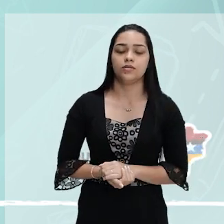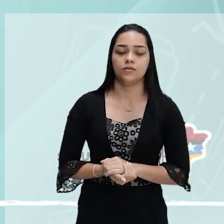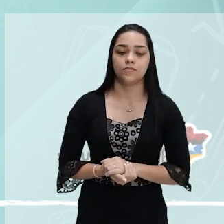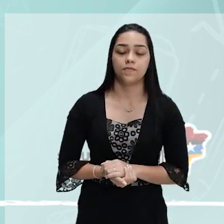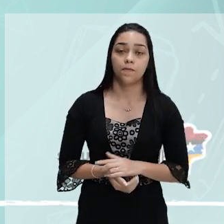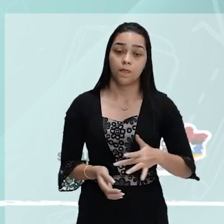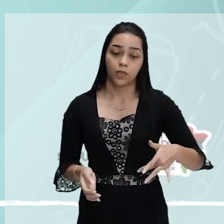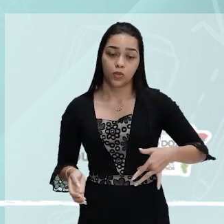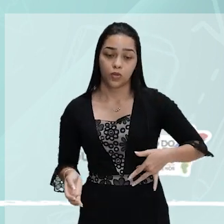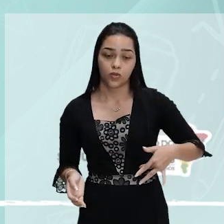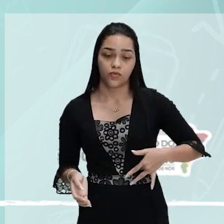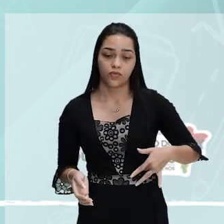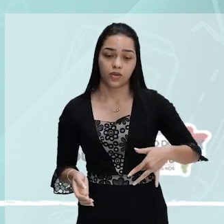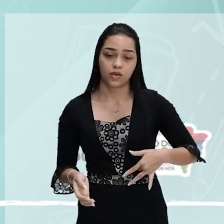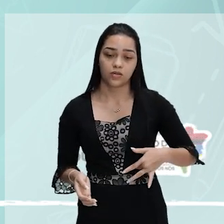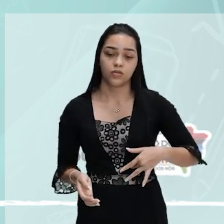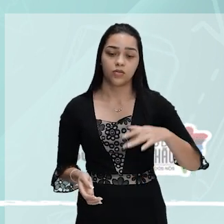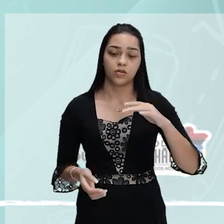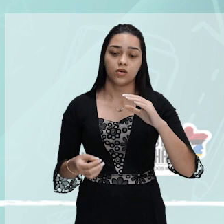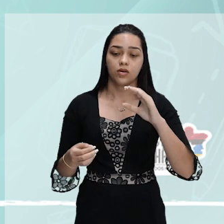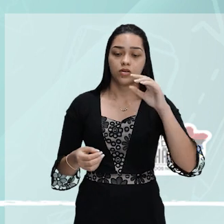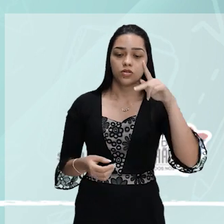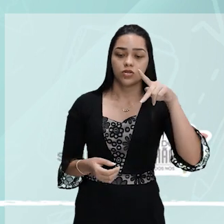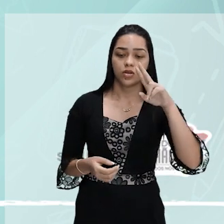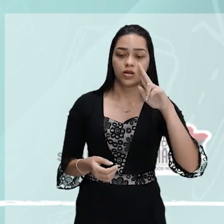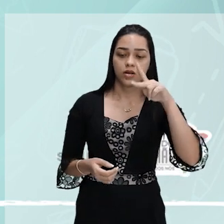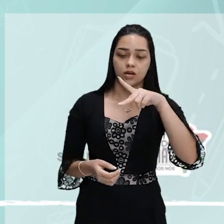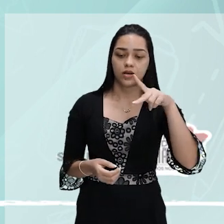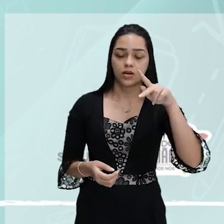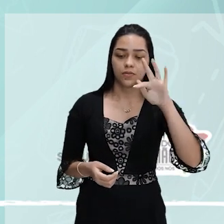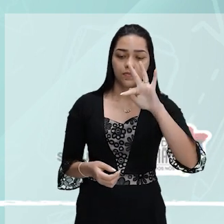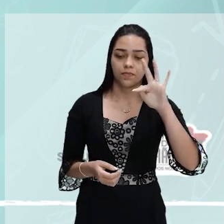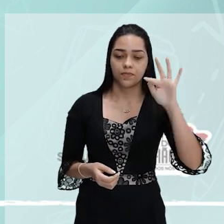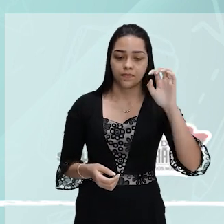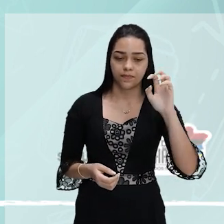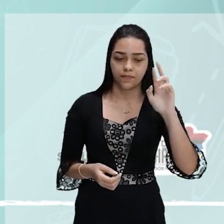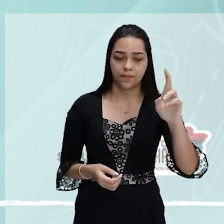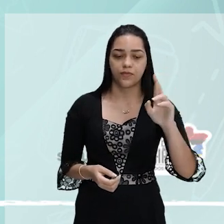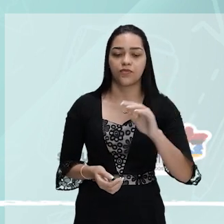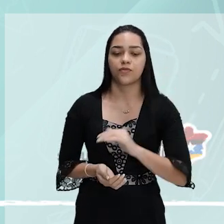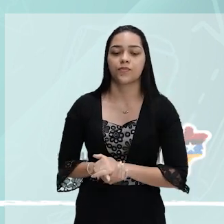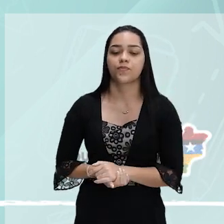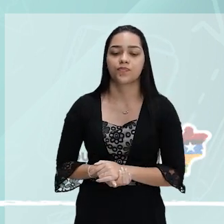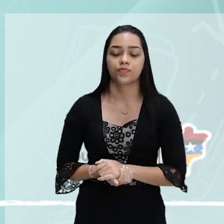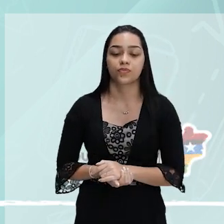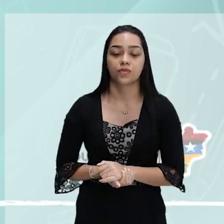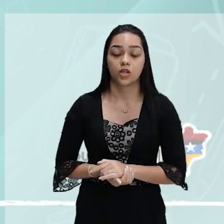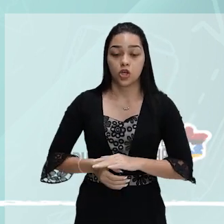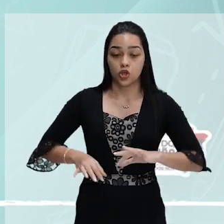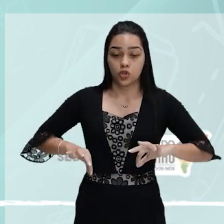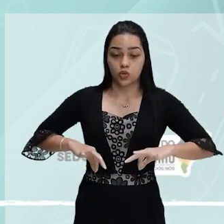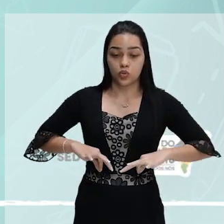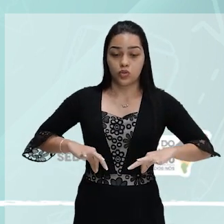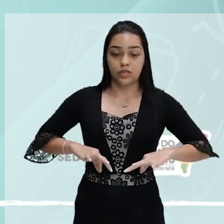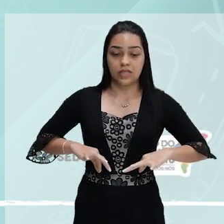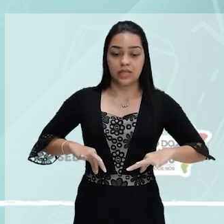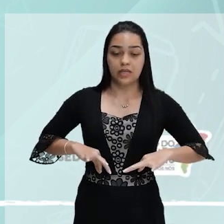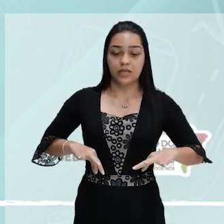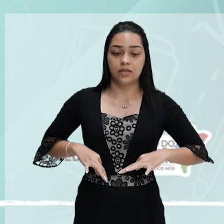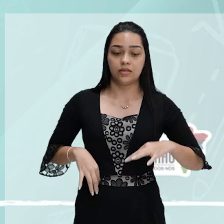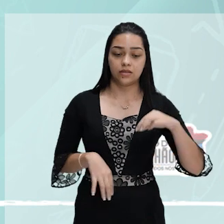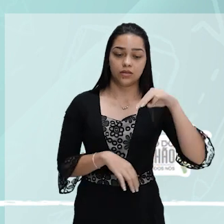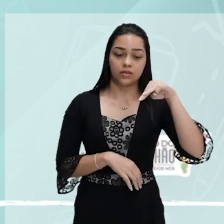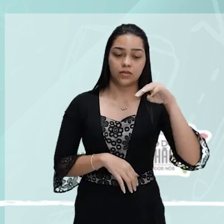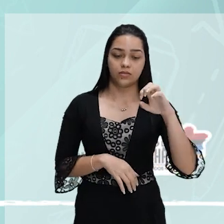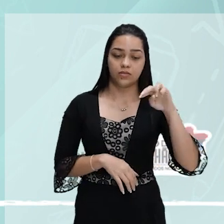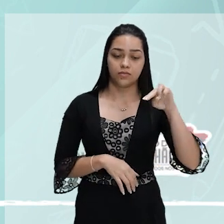macrófagos alveolares. Se um macrófago estiver presente no fígado, né, ele deixa